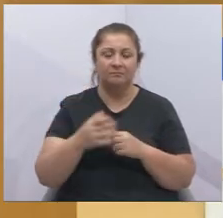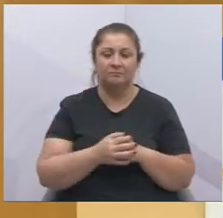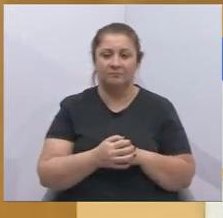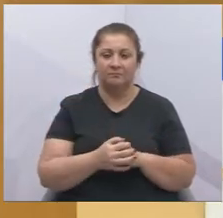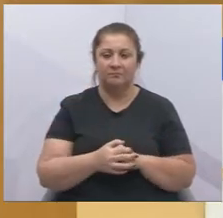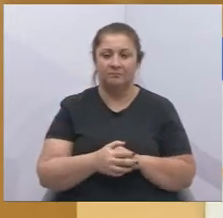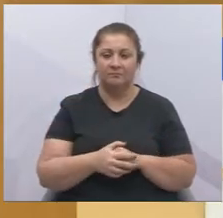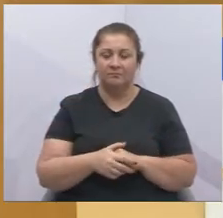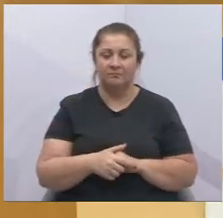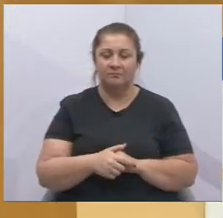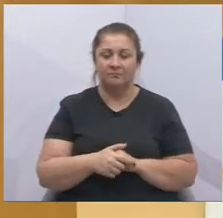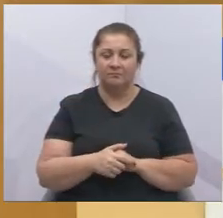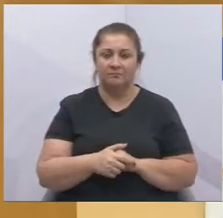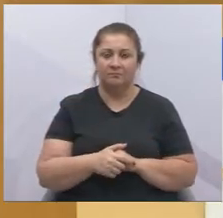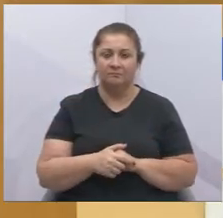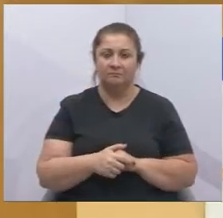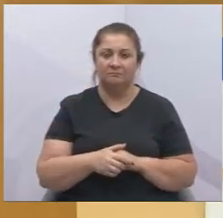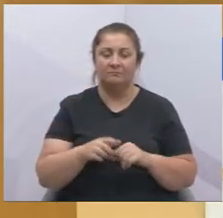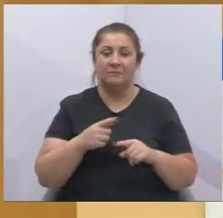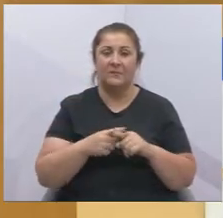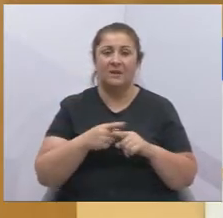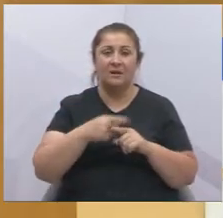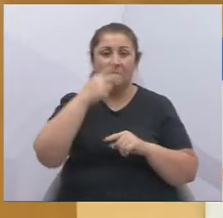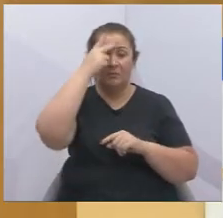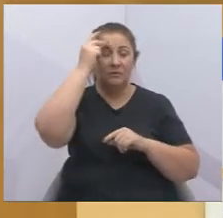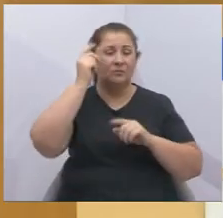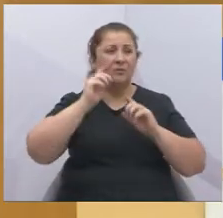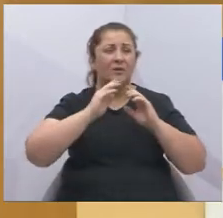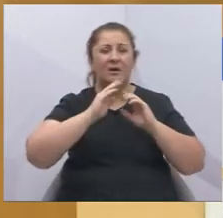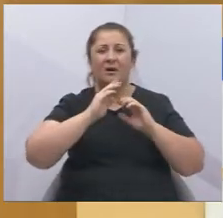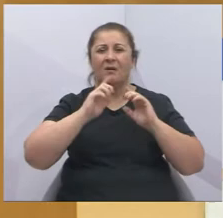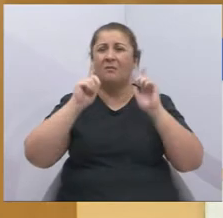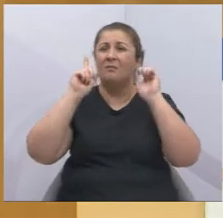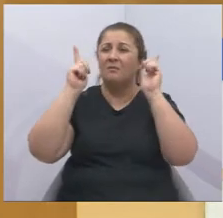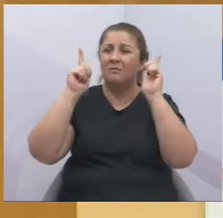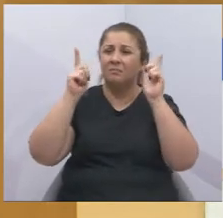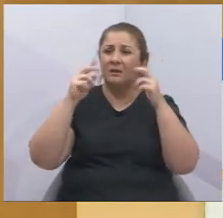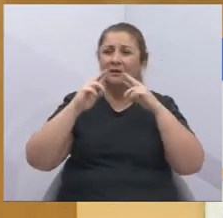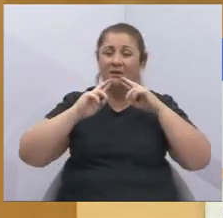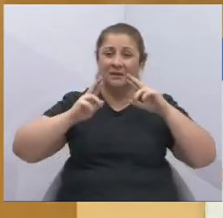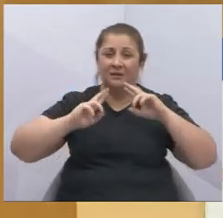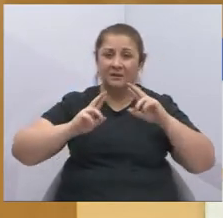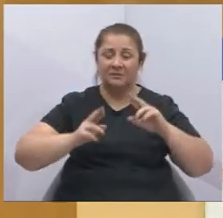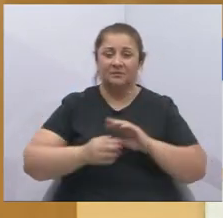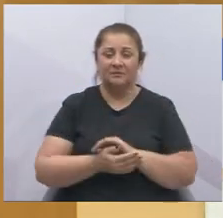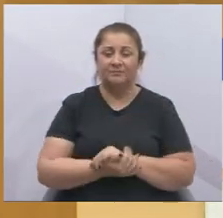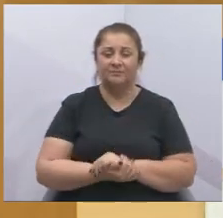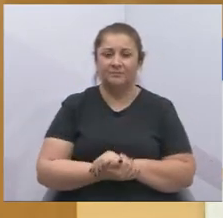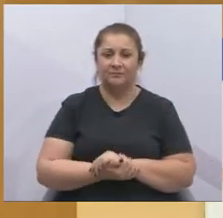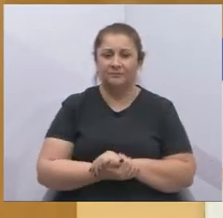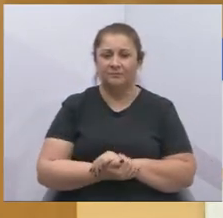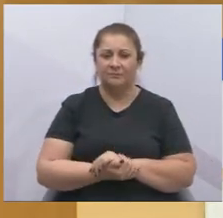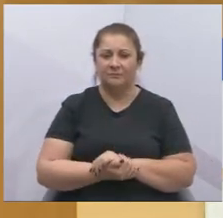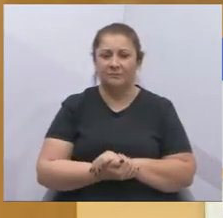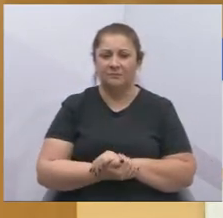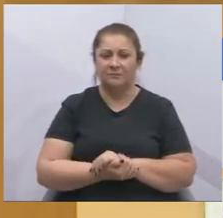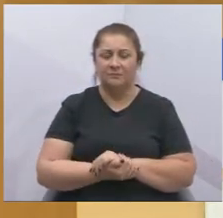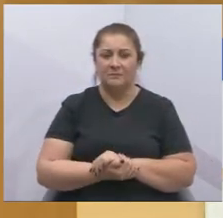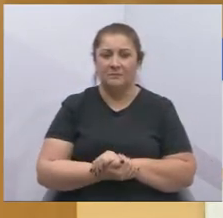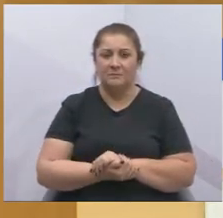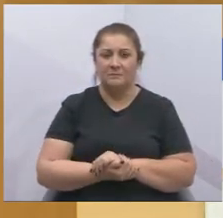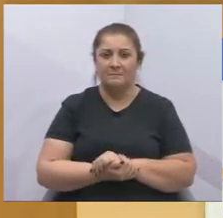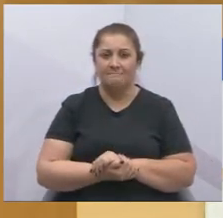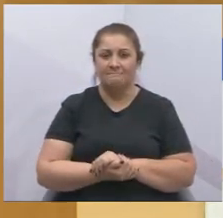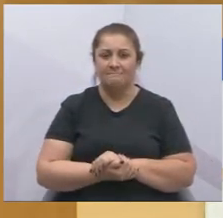em dobro no caso de reincidência. Inciso 3º. Multa em quádruplo